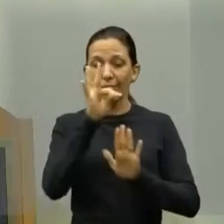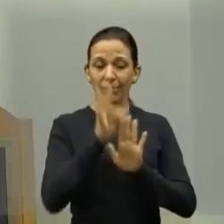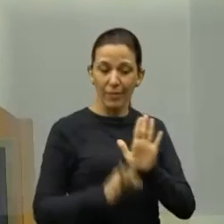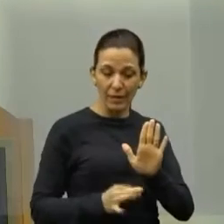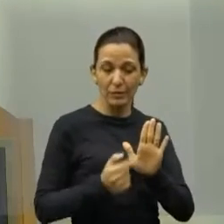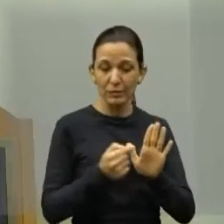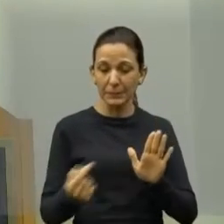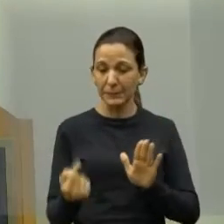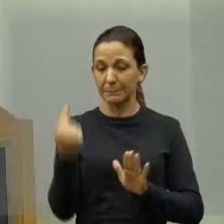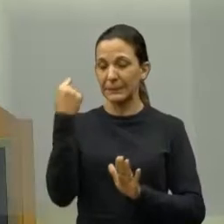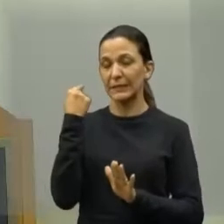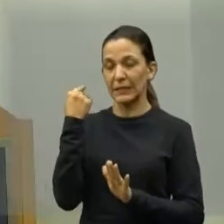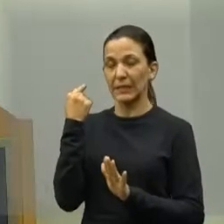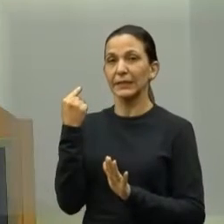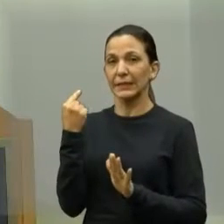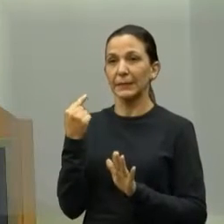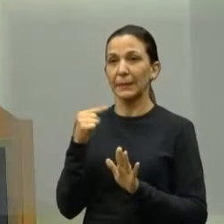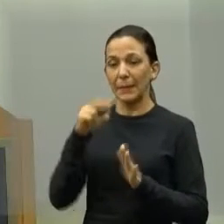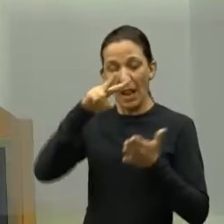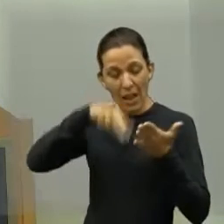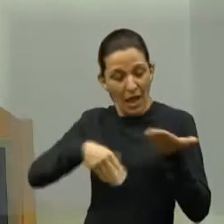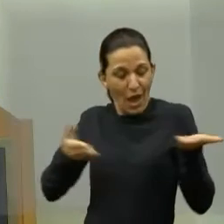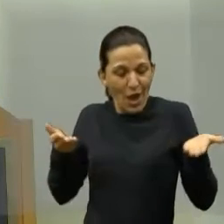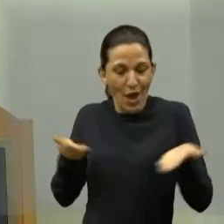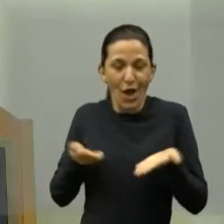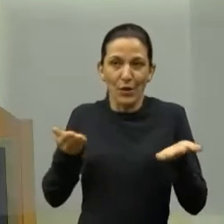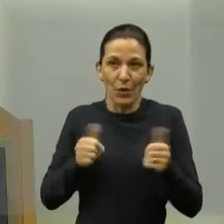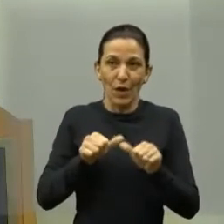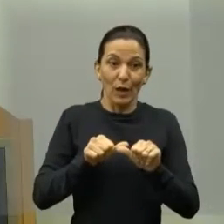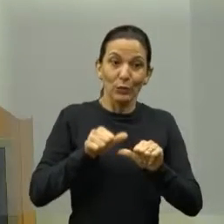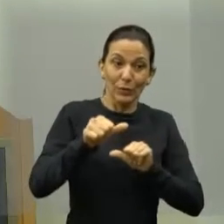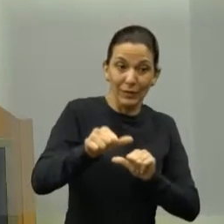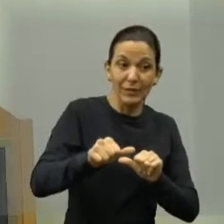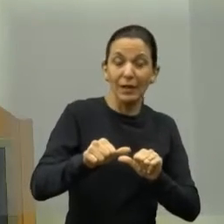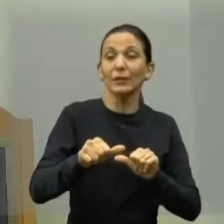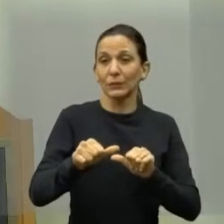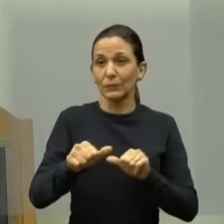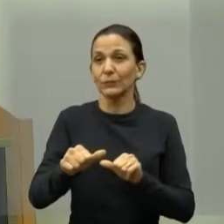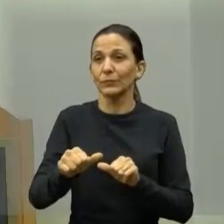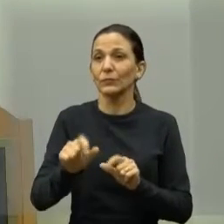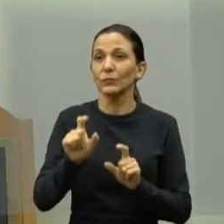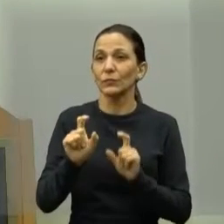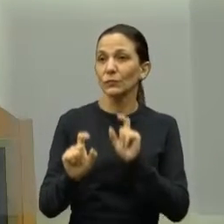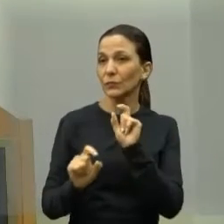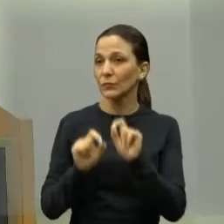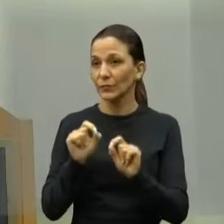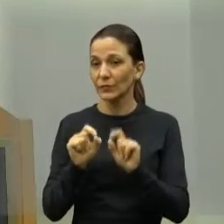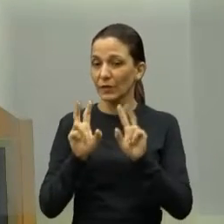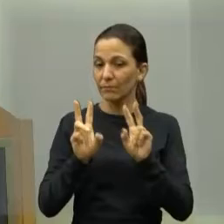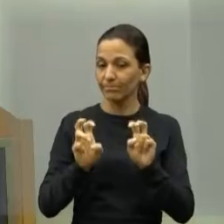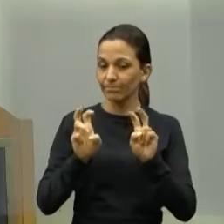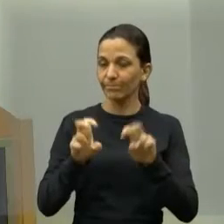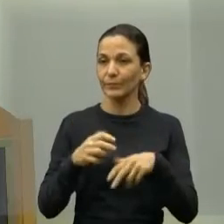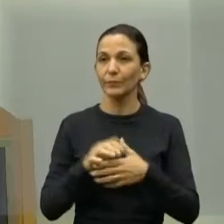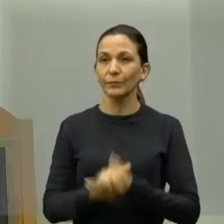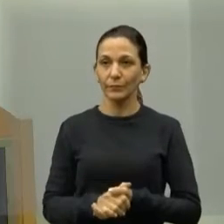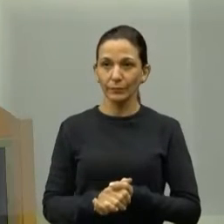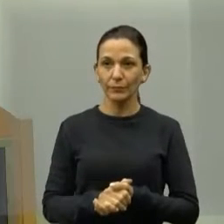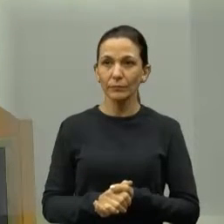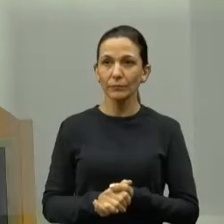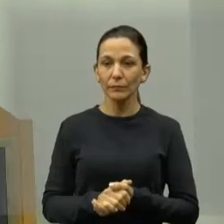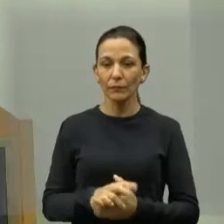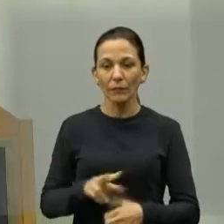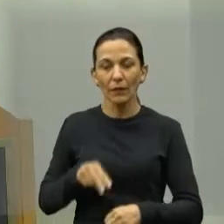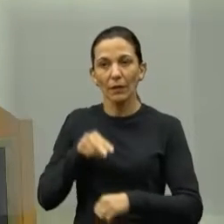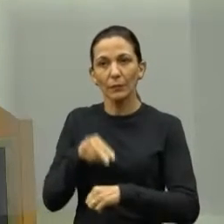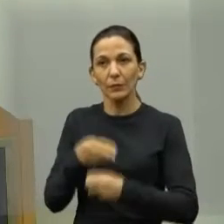a semana passada, que é sempre atualizado, né, para os dias de hoje com esse assunto. Venho hoje, então, nessa